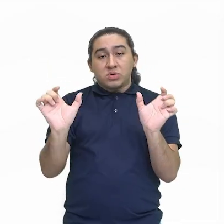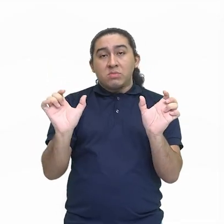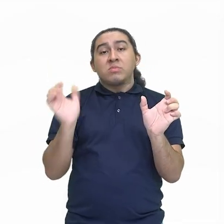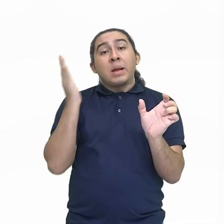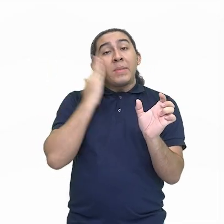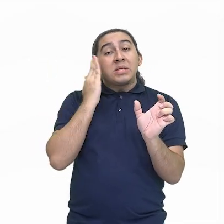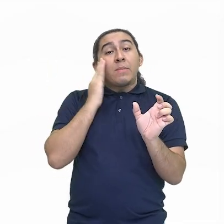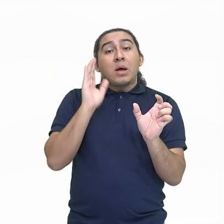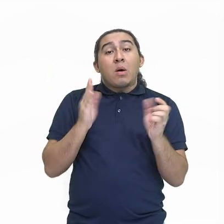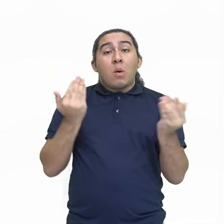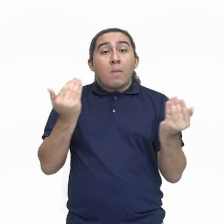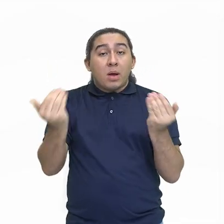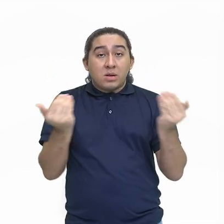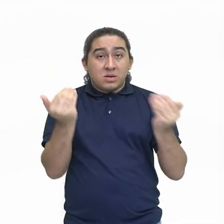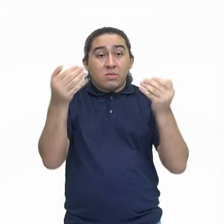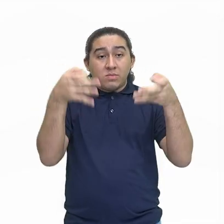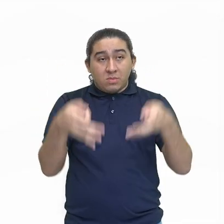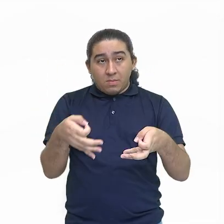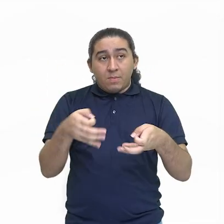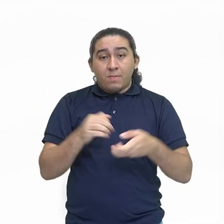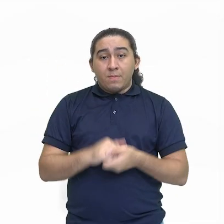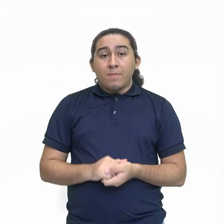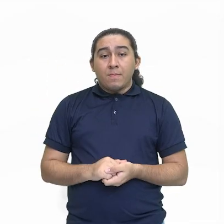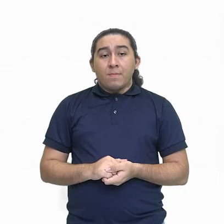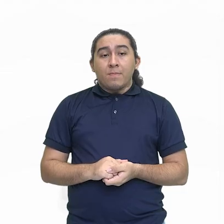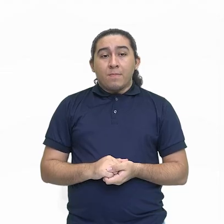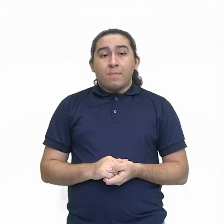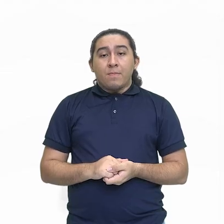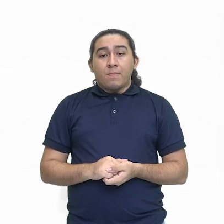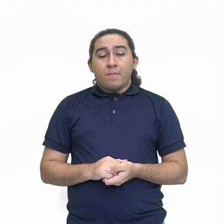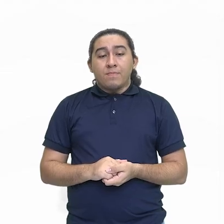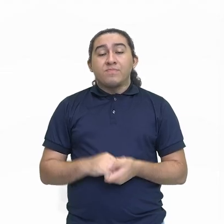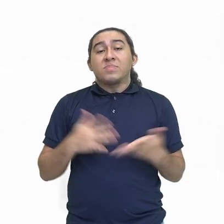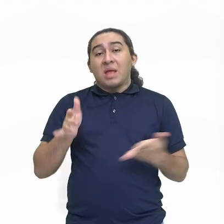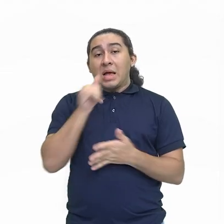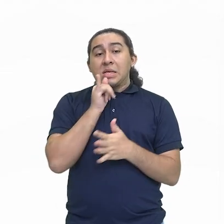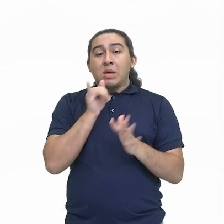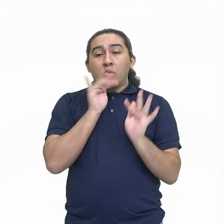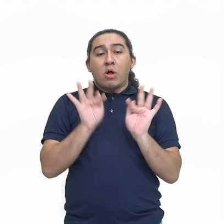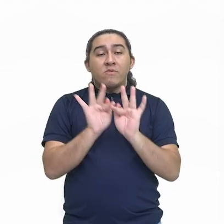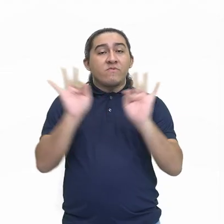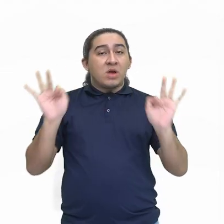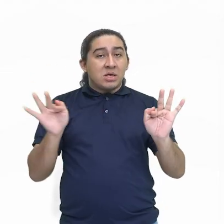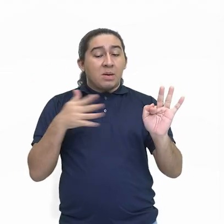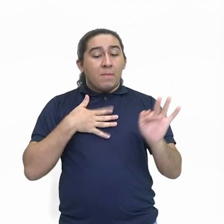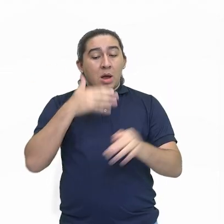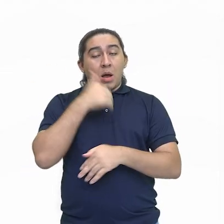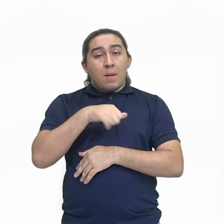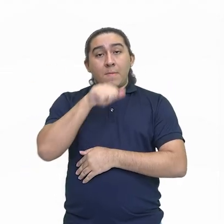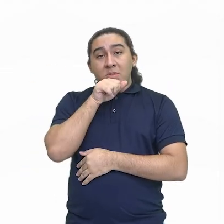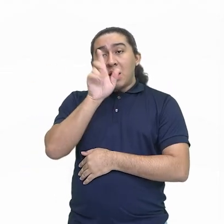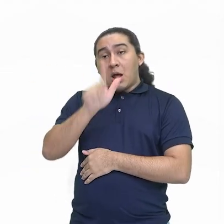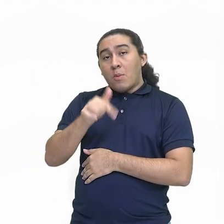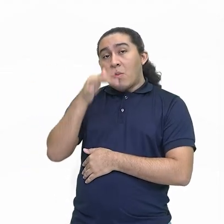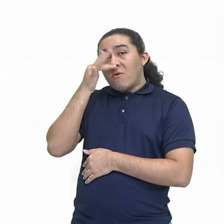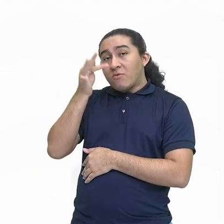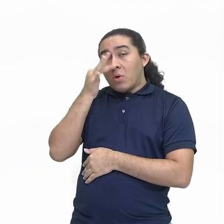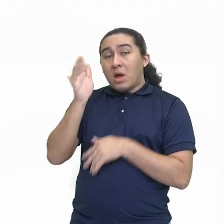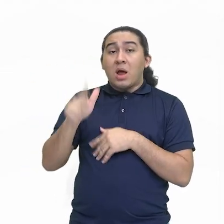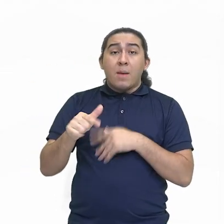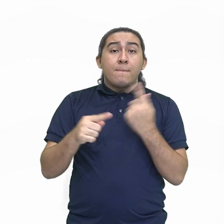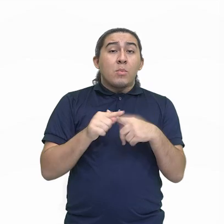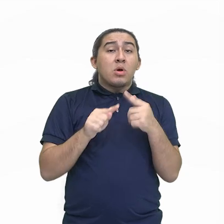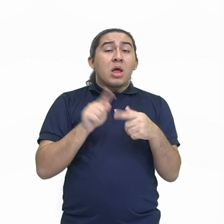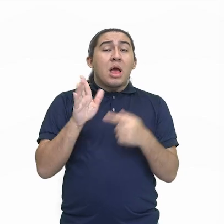que está sendo comparado? Então, quando eu digo minha mãe é uma rosa, é porque a minha mãe